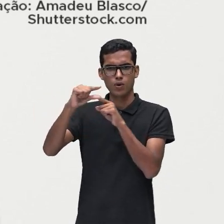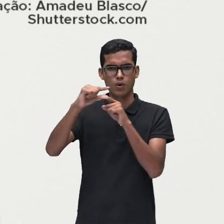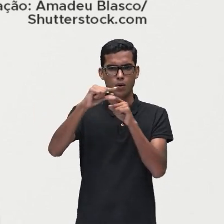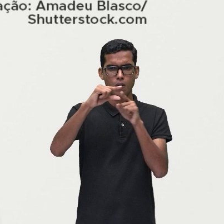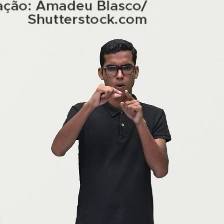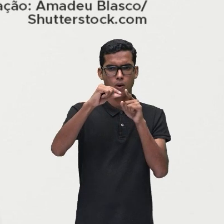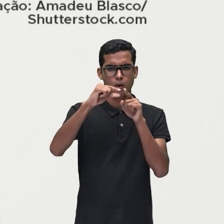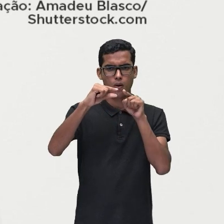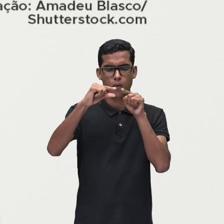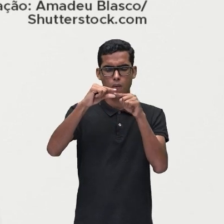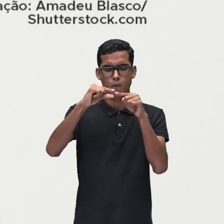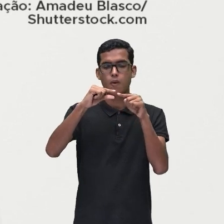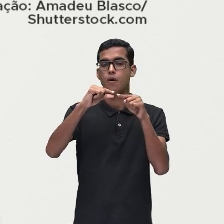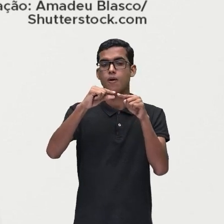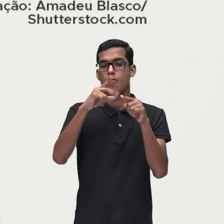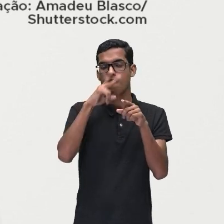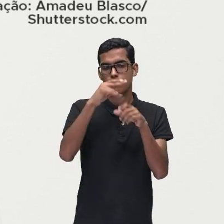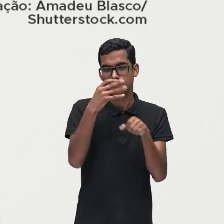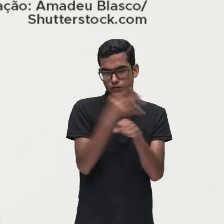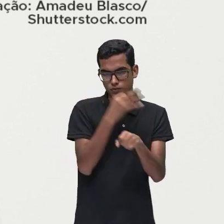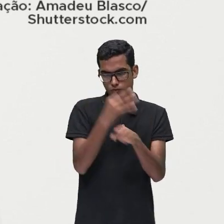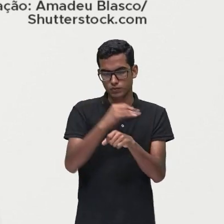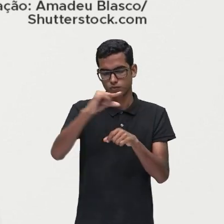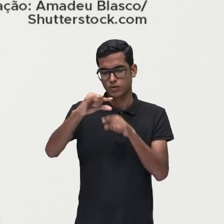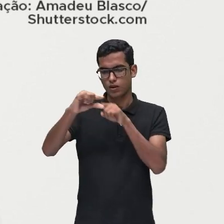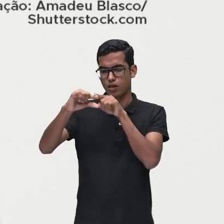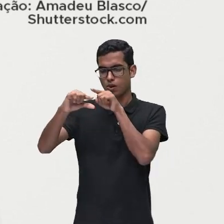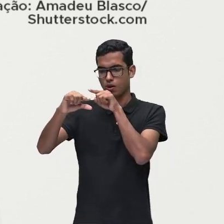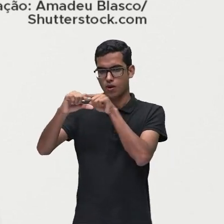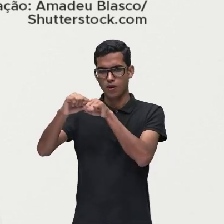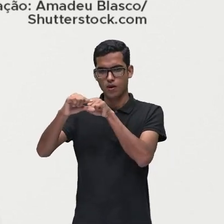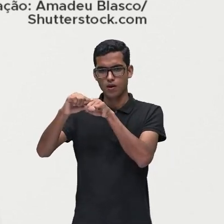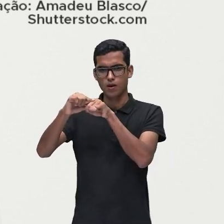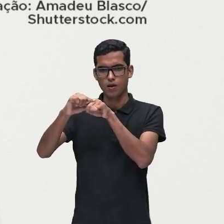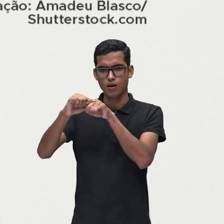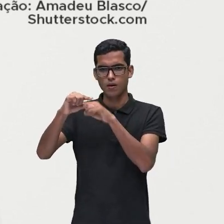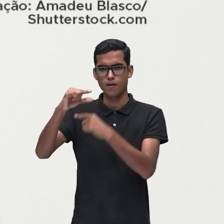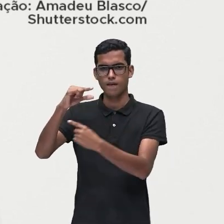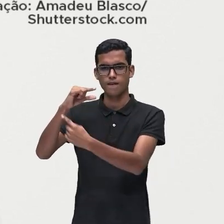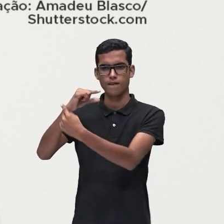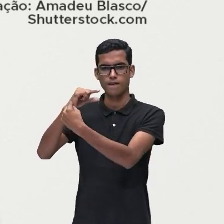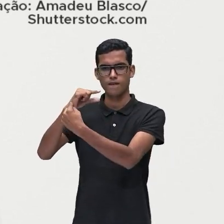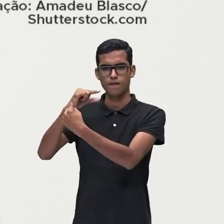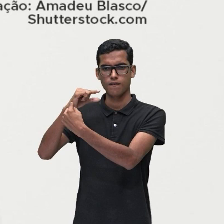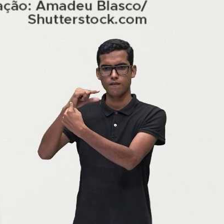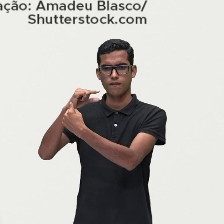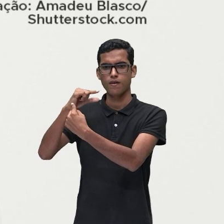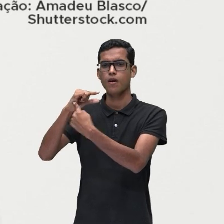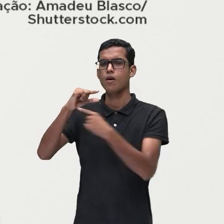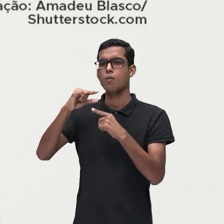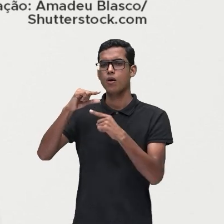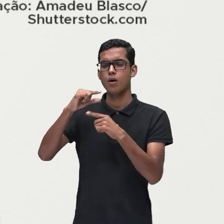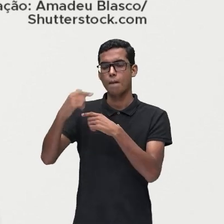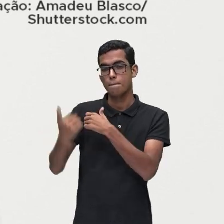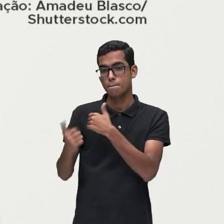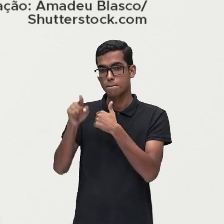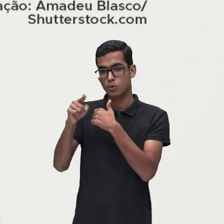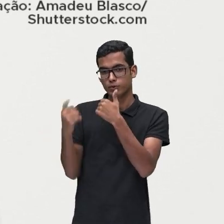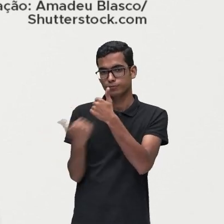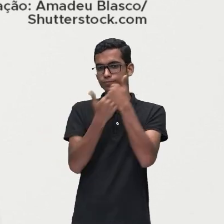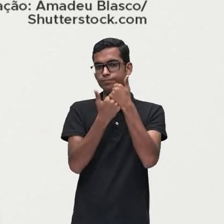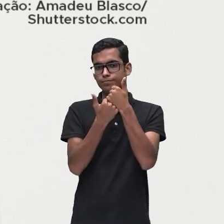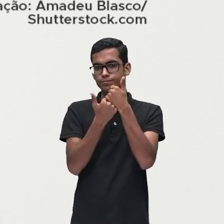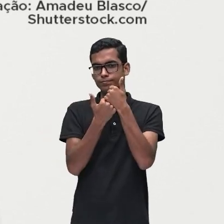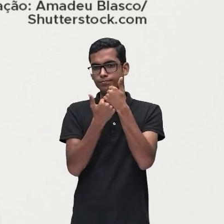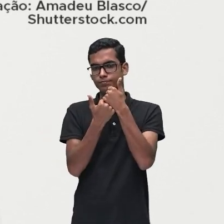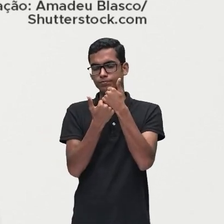resistência. Então, vocês observam que essas mudanças entre força, resistência, força de potência